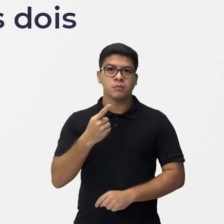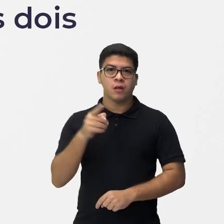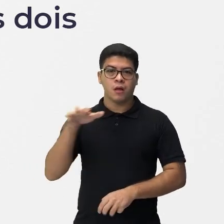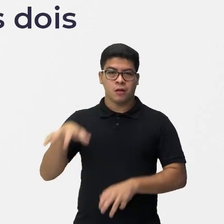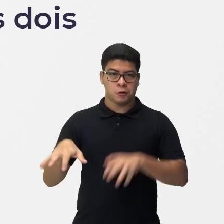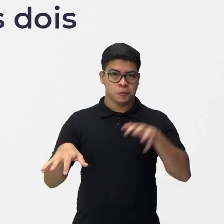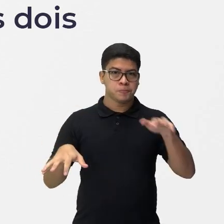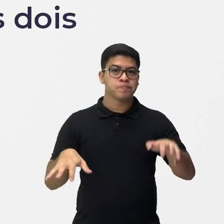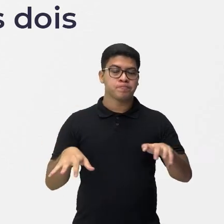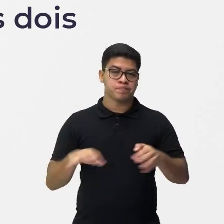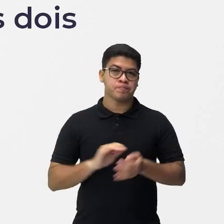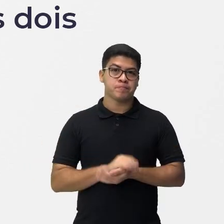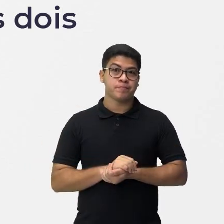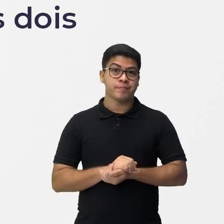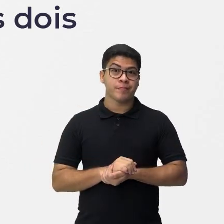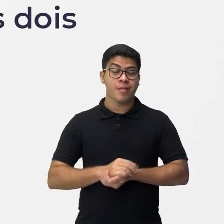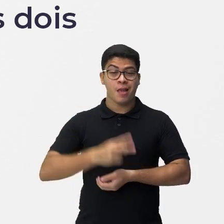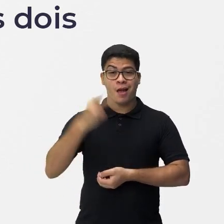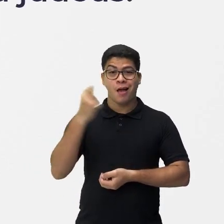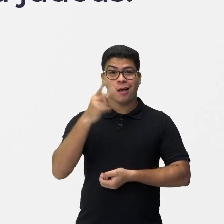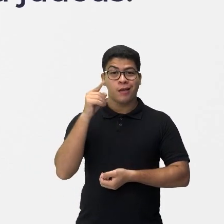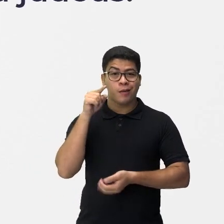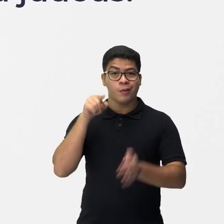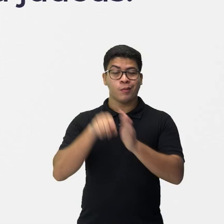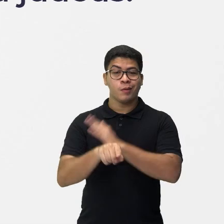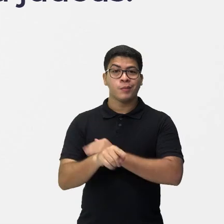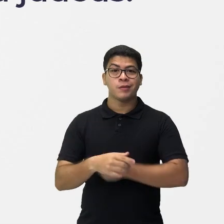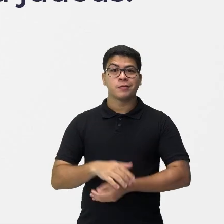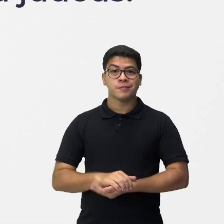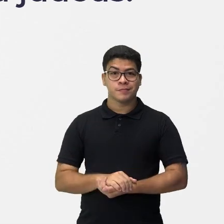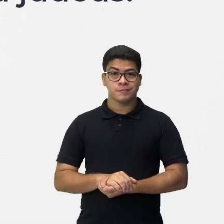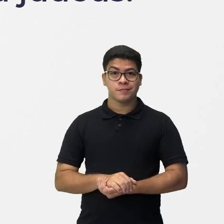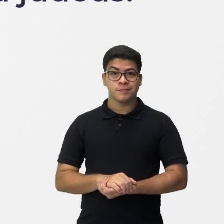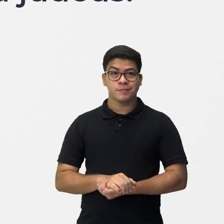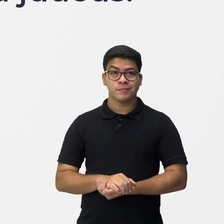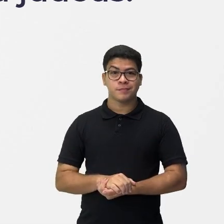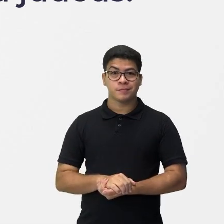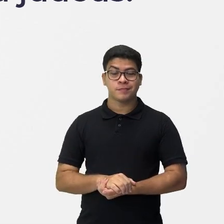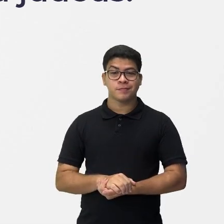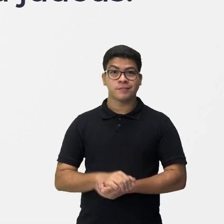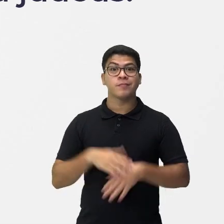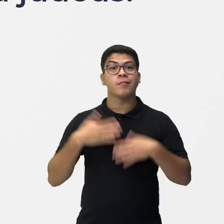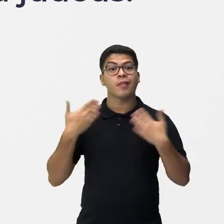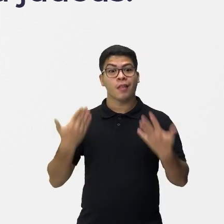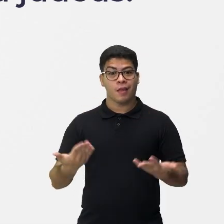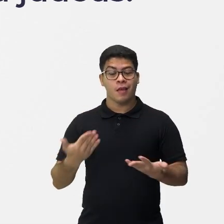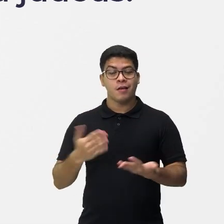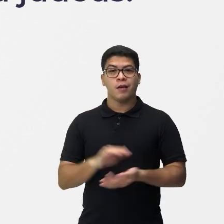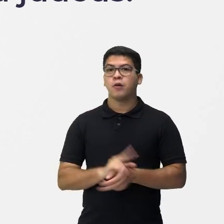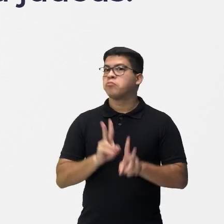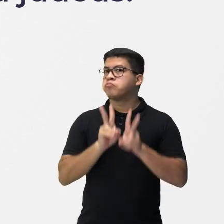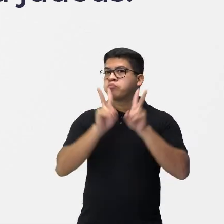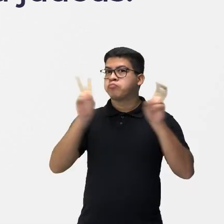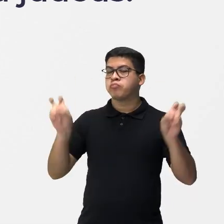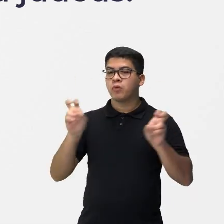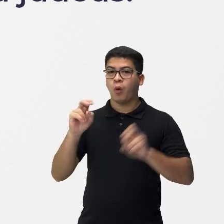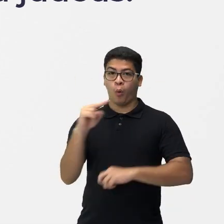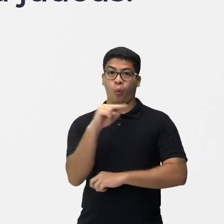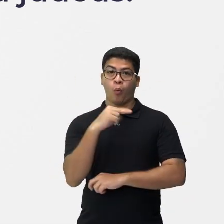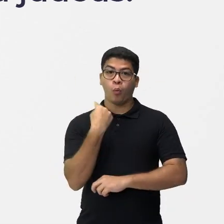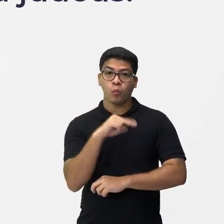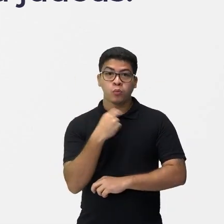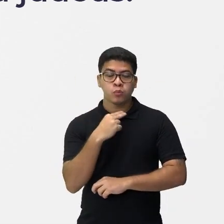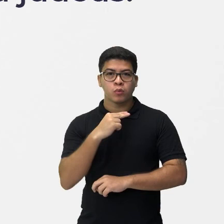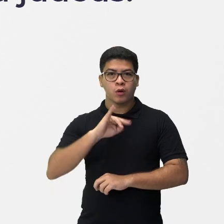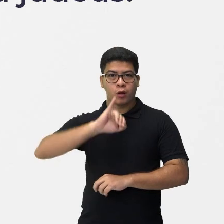partes. Muito bem, a nossa segunda questão. Na nossa segunda questão, nós temos aí com relação ao Holocausto dos